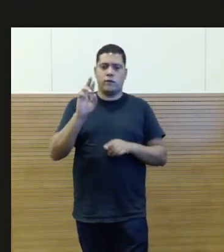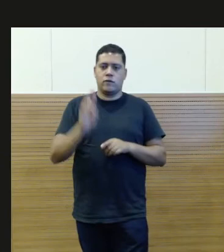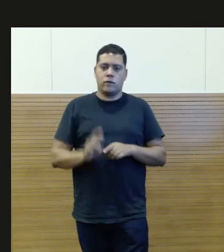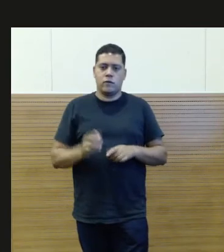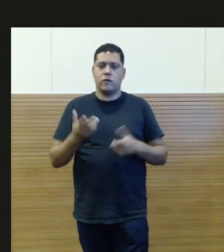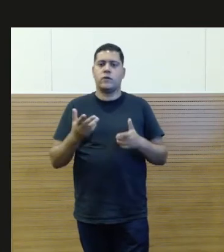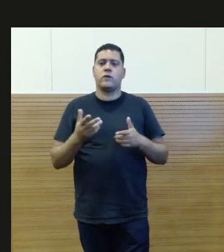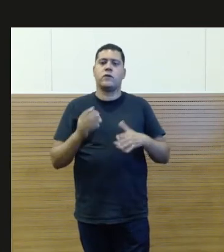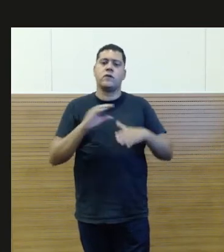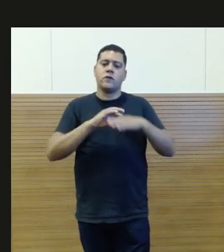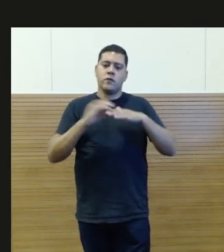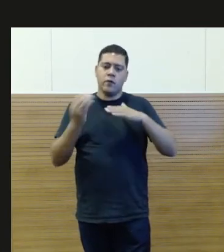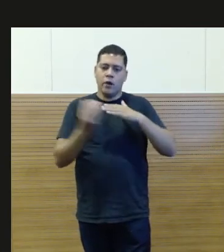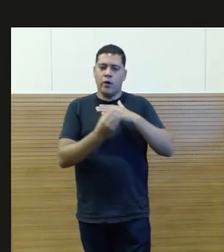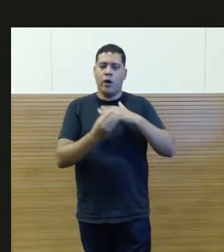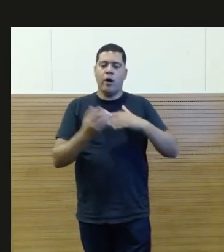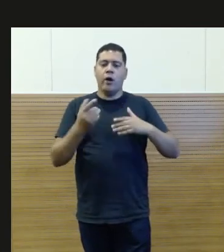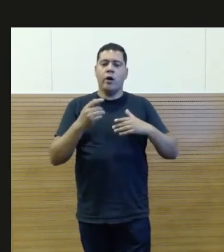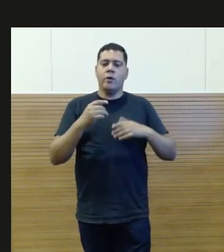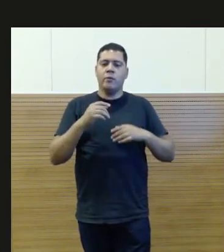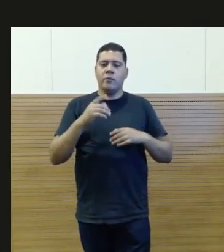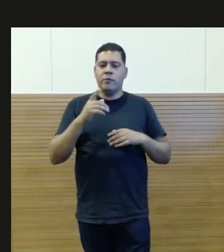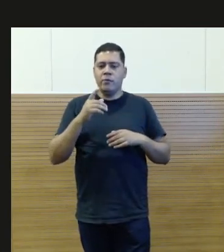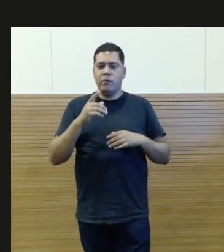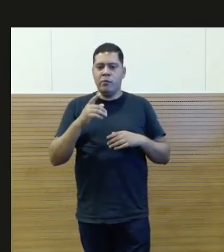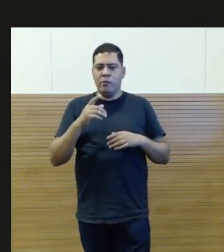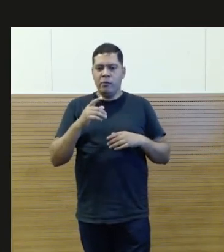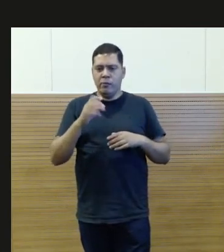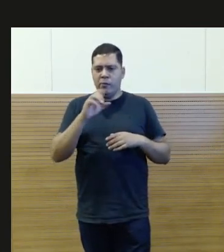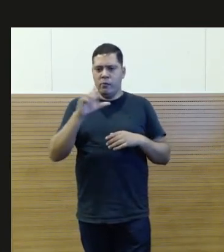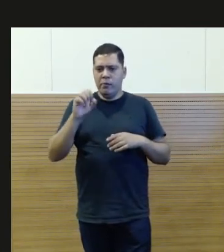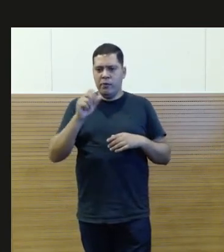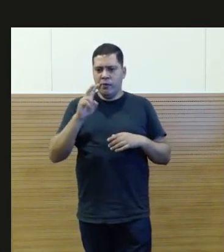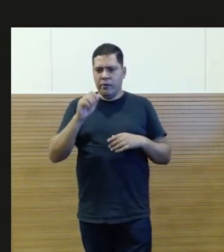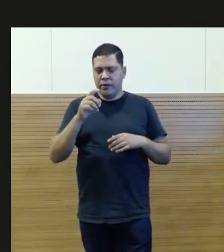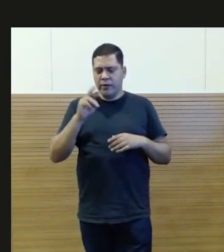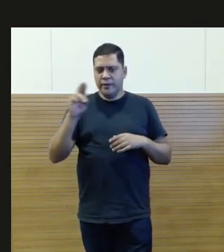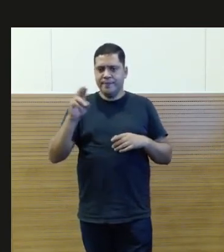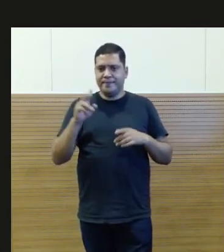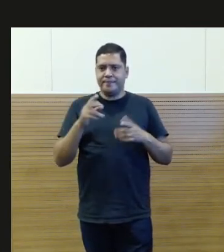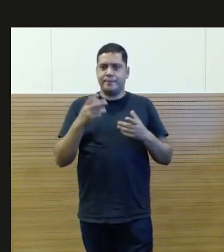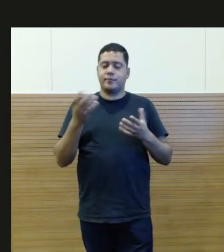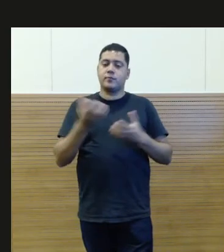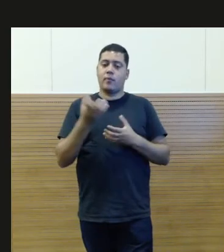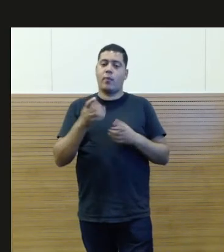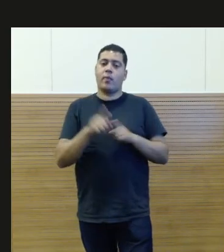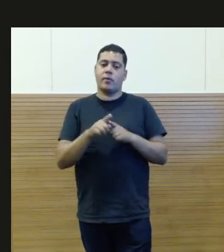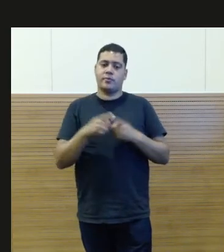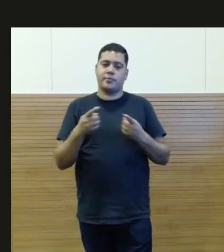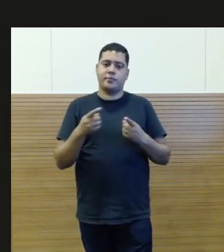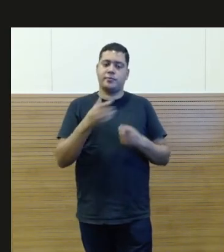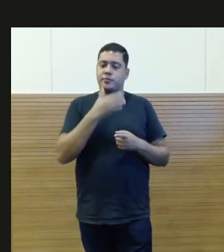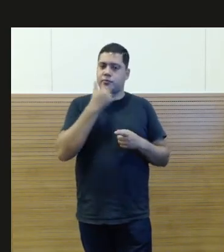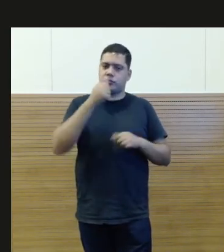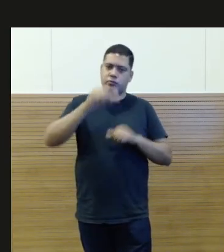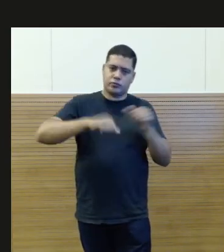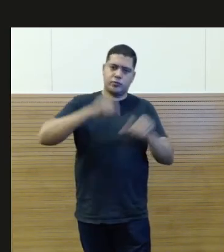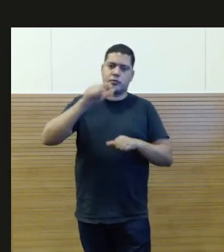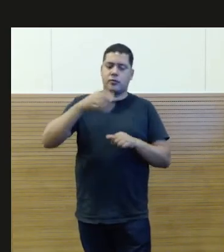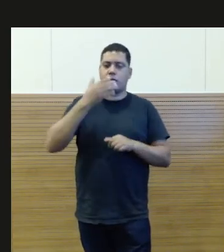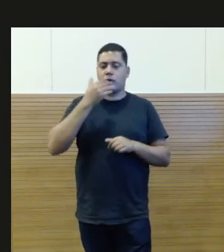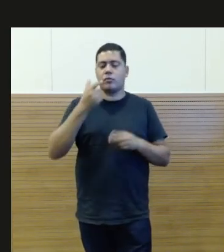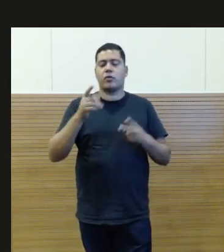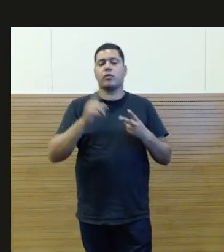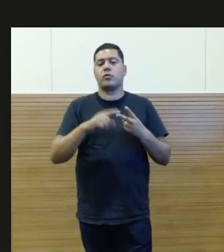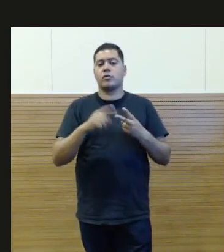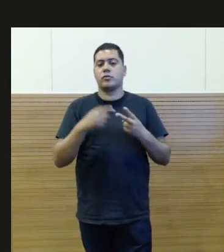Guatemala, Salvador, o Caribe, buscando eliminar esses outros elementos que geram essa persuasão. Um segundo ponto que eu